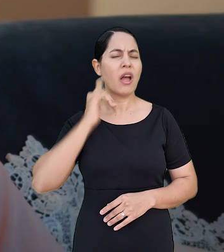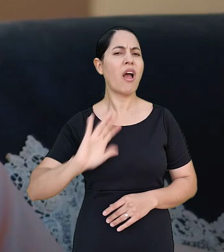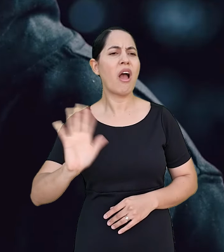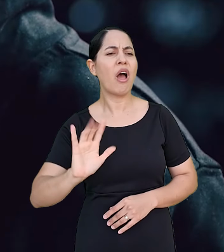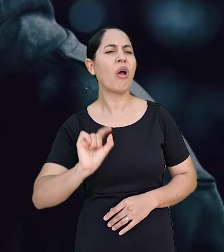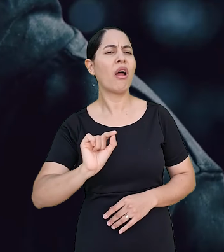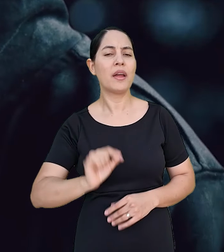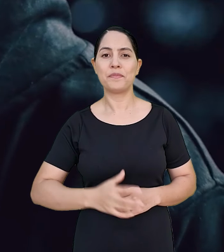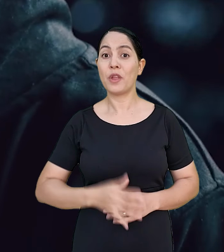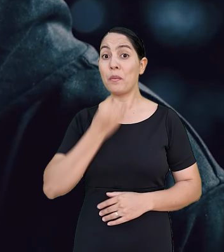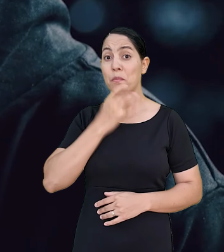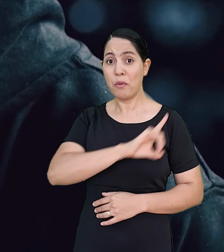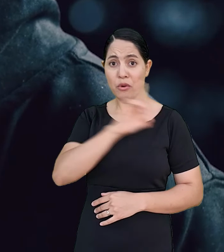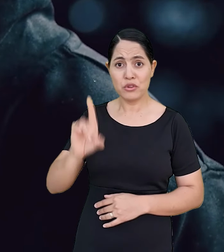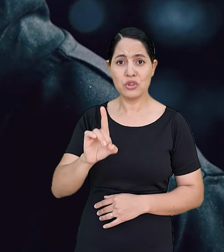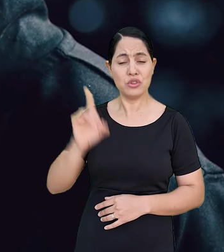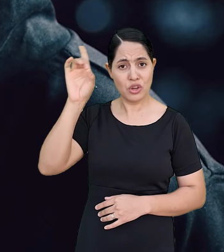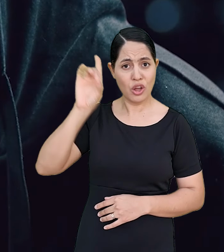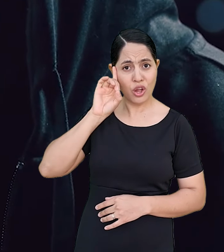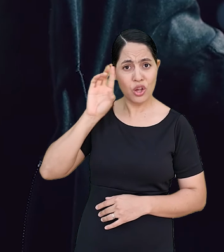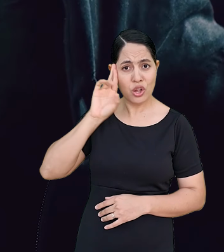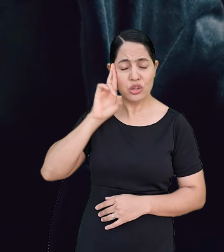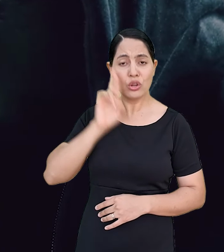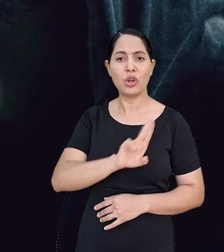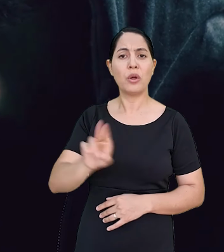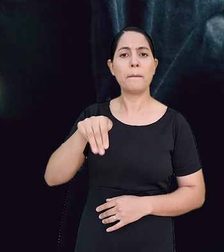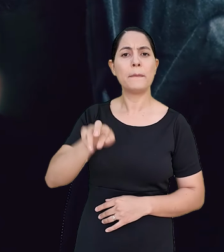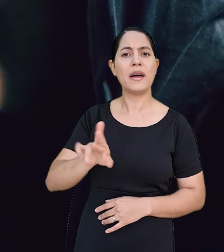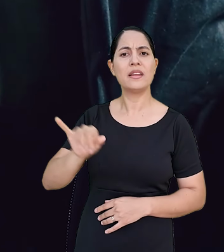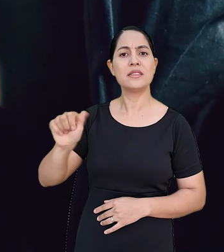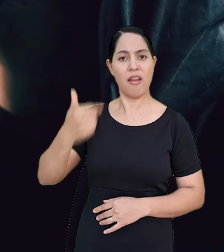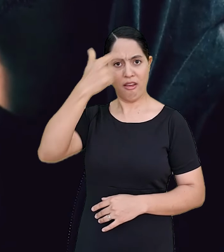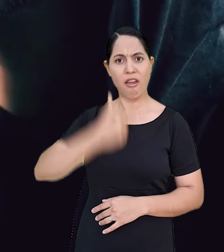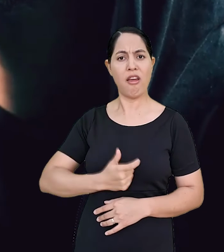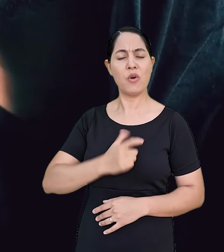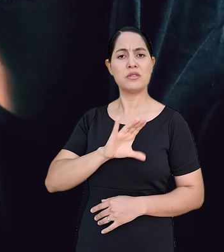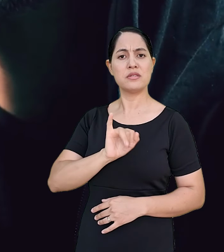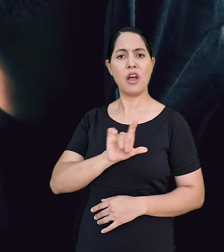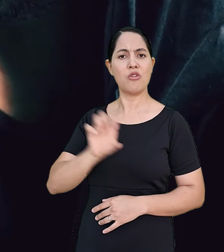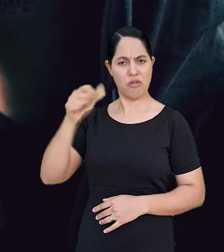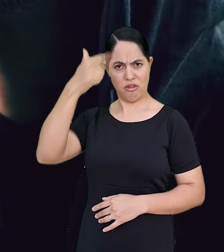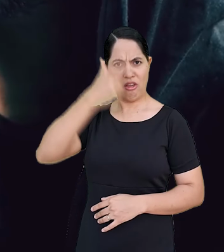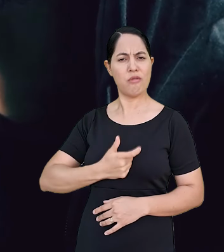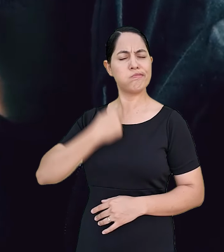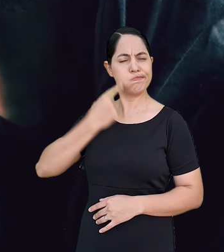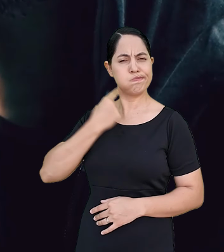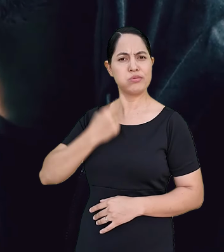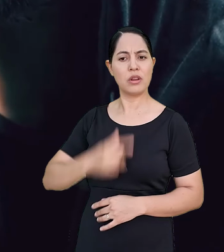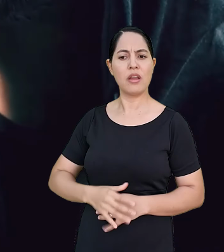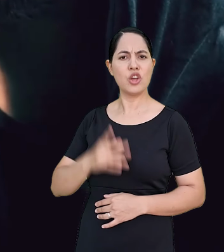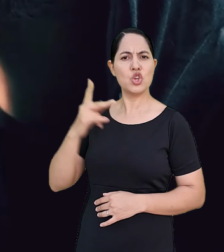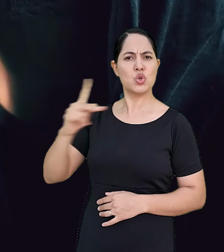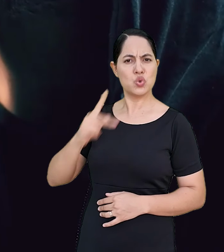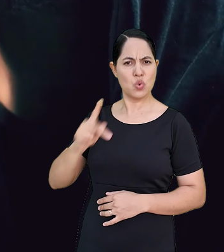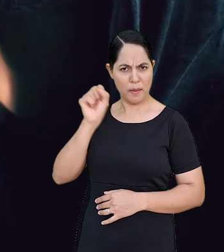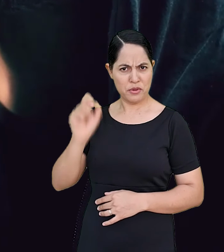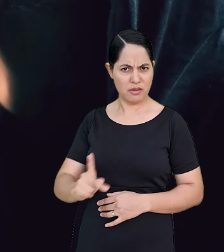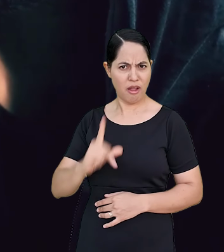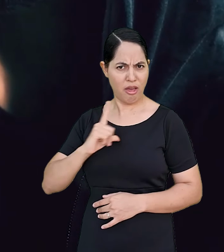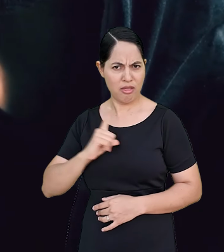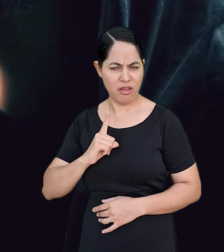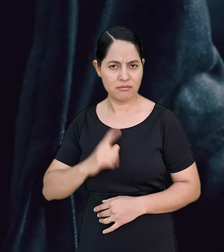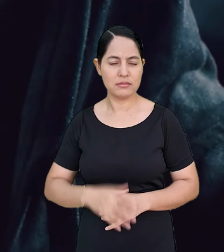Alô, quem é? Bom dia, dona Marisa. Meu nome é Celso, eu sou advogado. Eu tava vendo aqui que a senhora tem uma ação referente à sua aposentadoria. Sim, eu tenho,